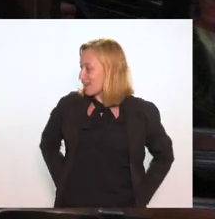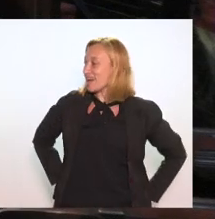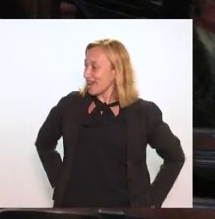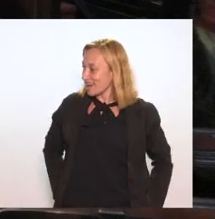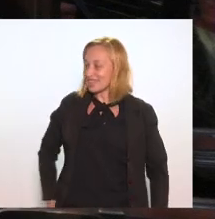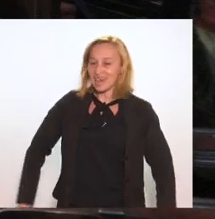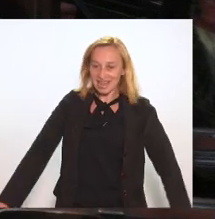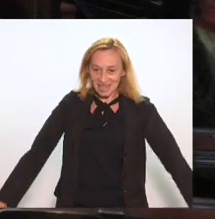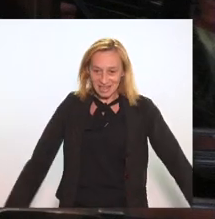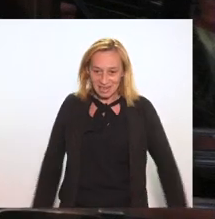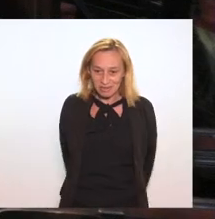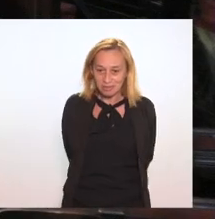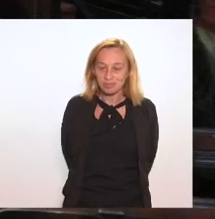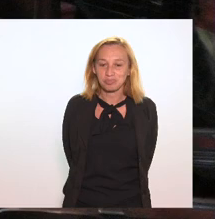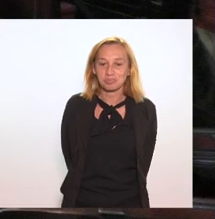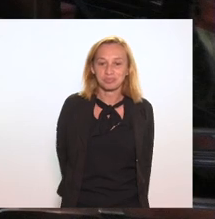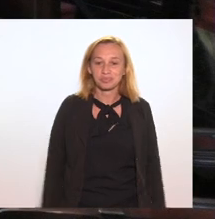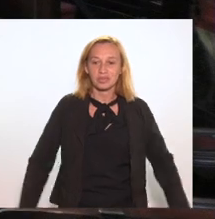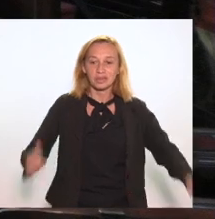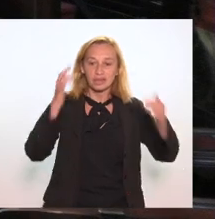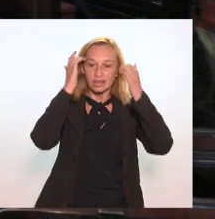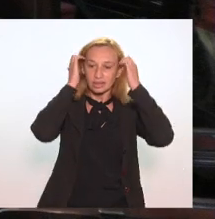E aí